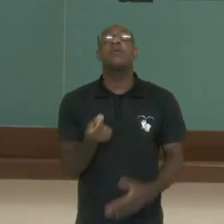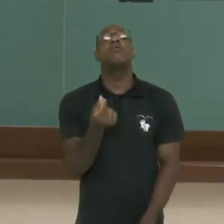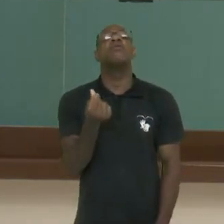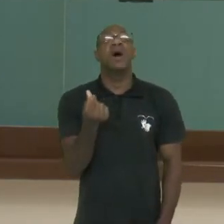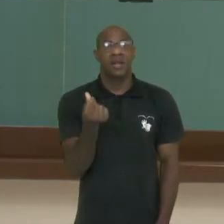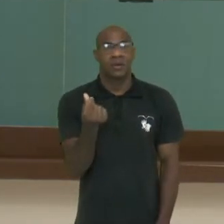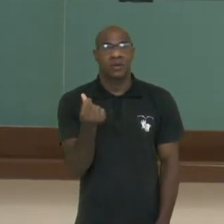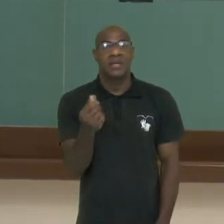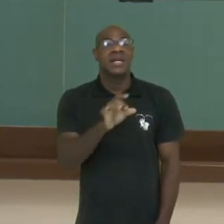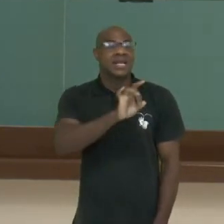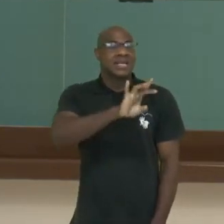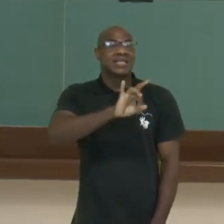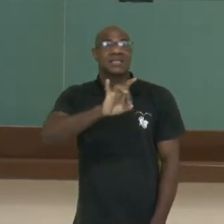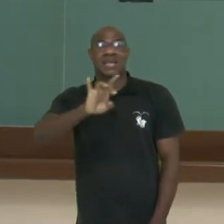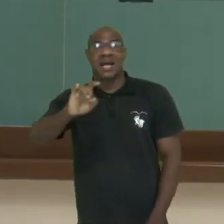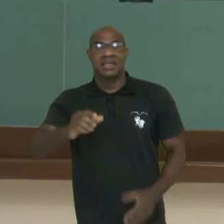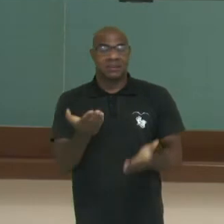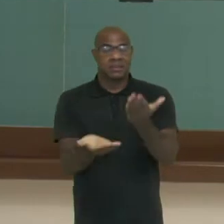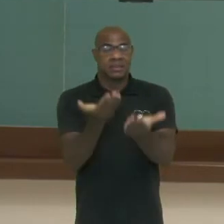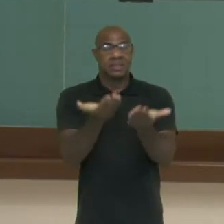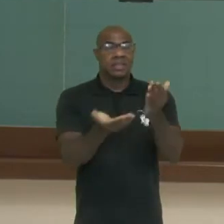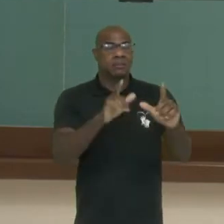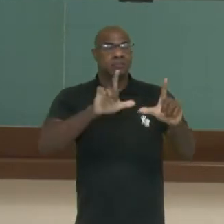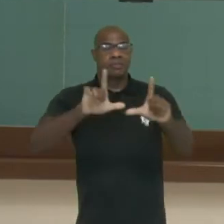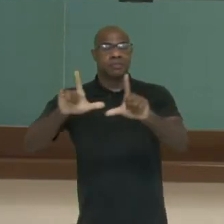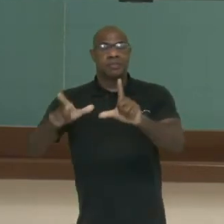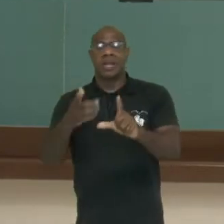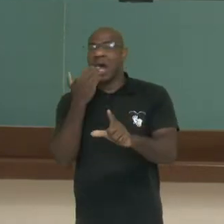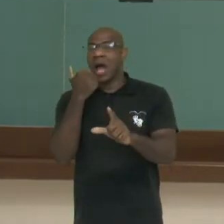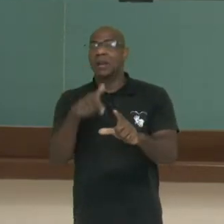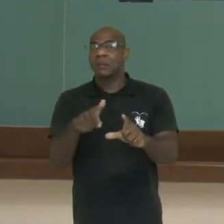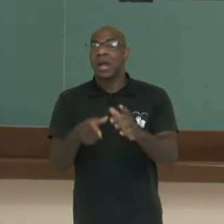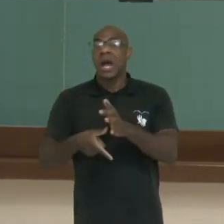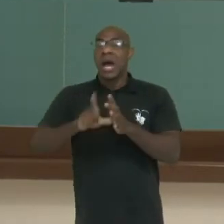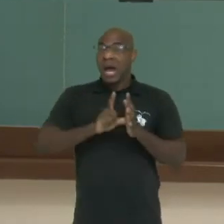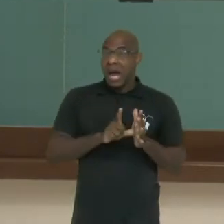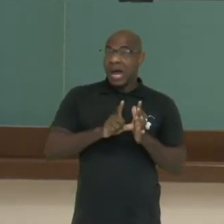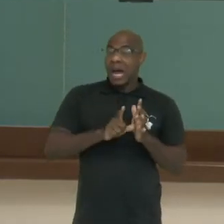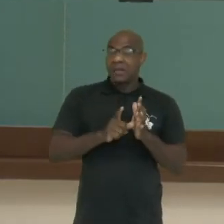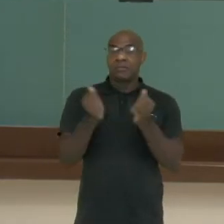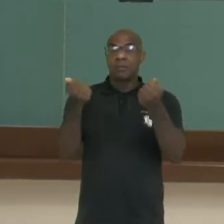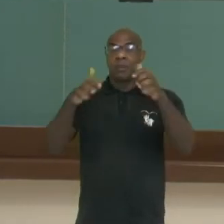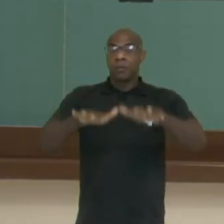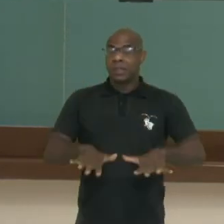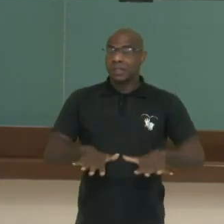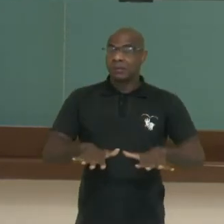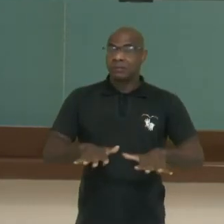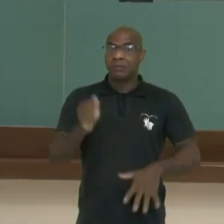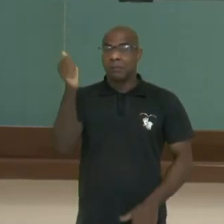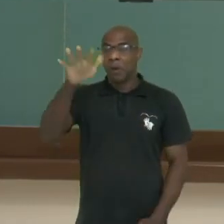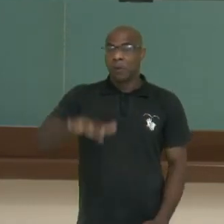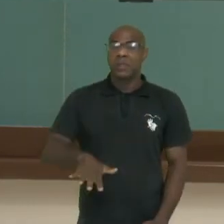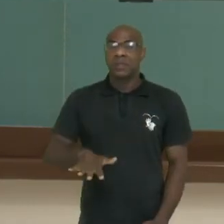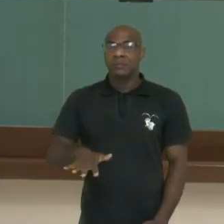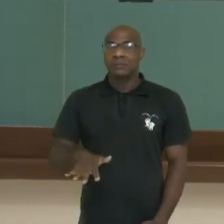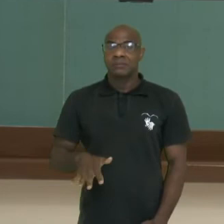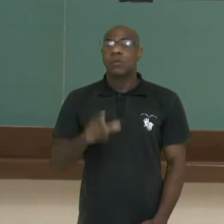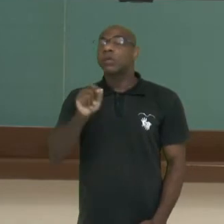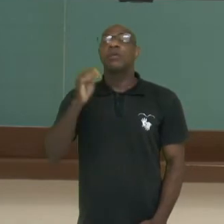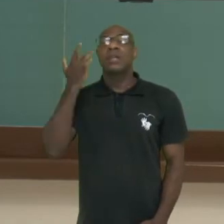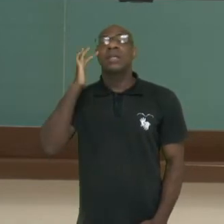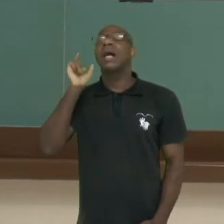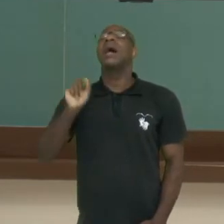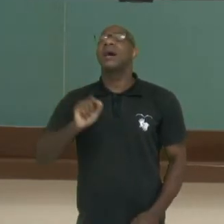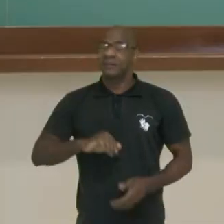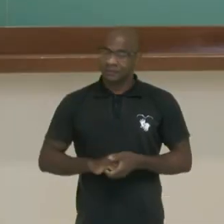preços de cada quilograma desses alimentos antes da promoção? O que vocês acham?